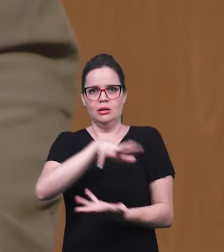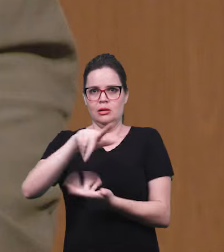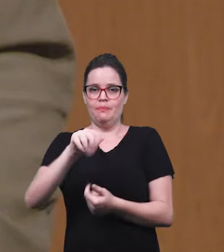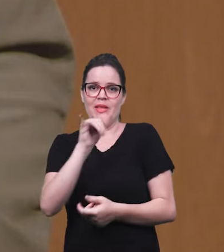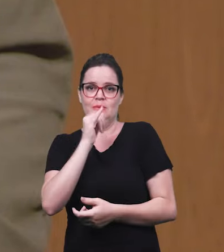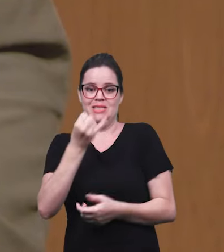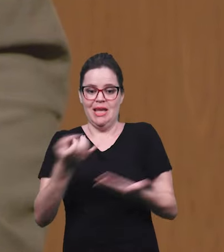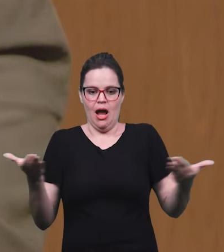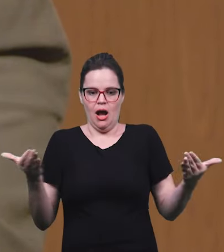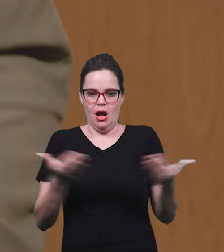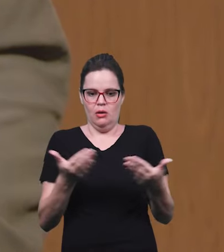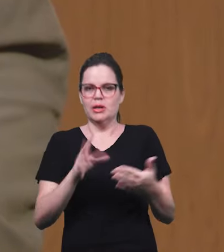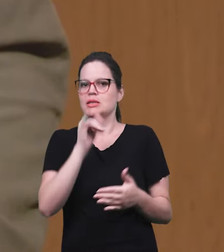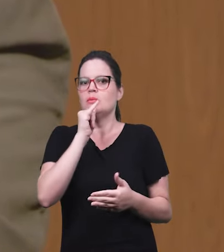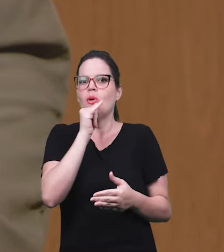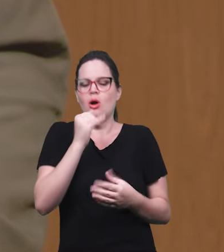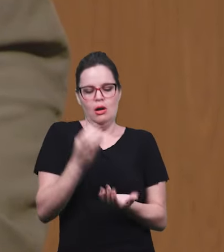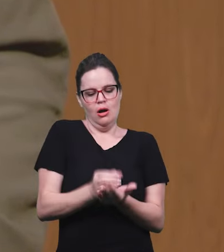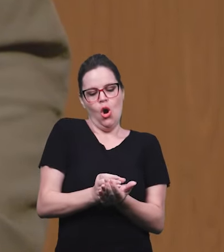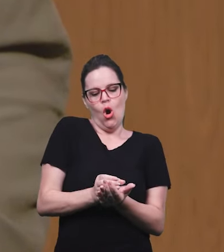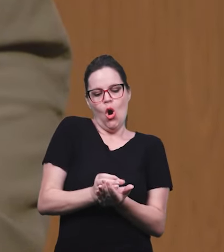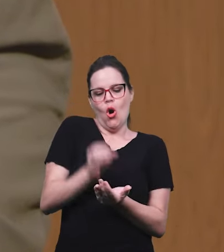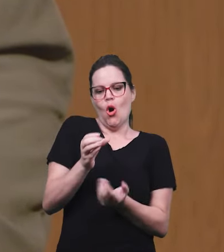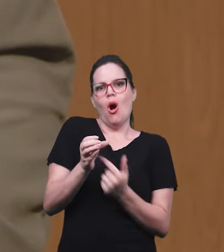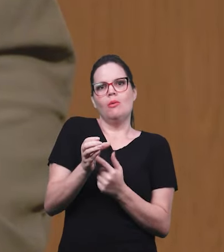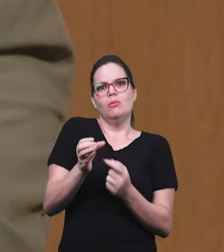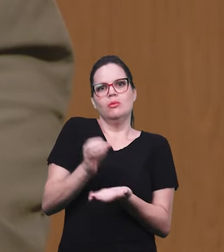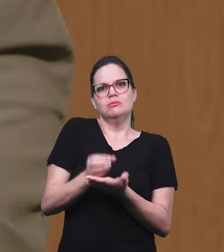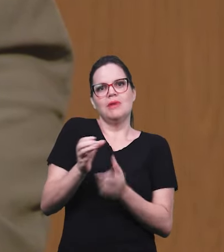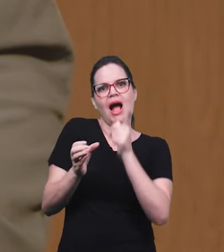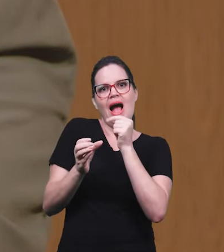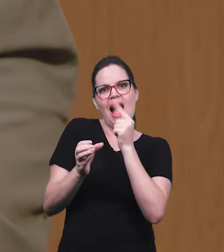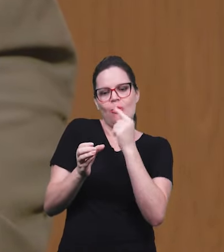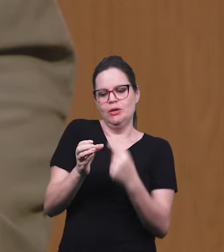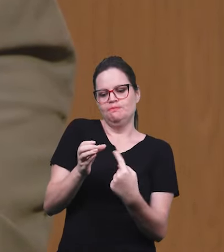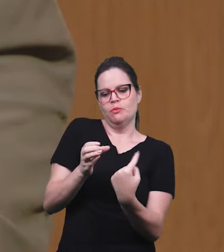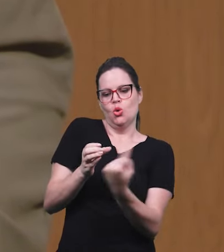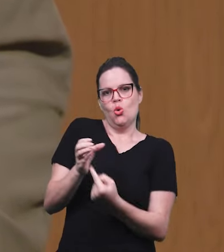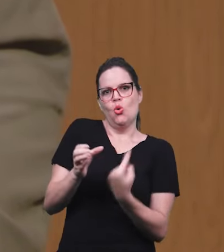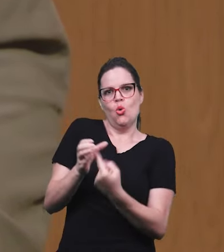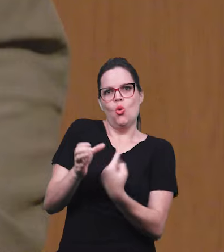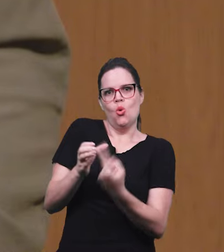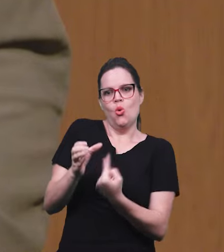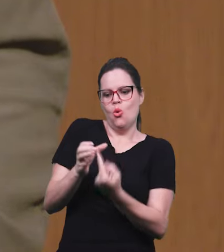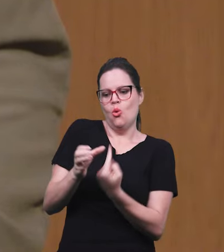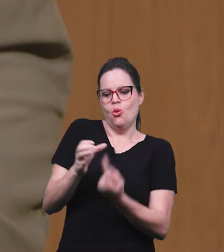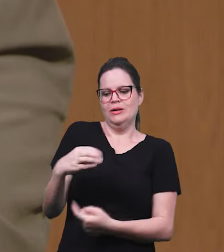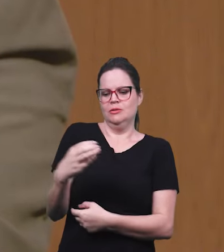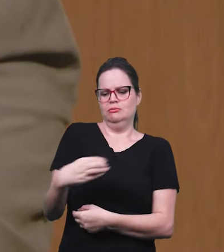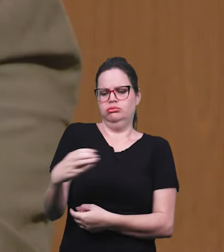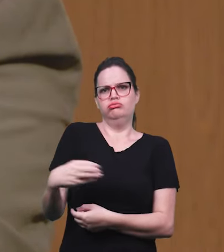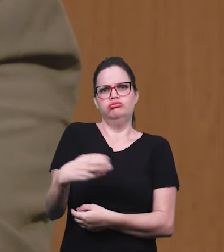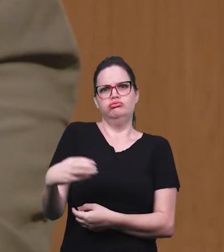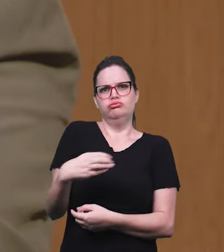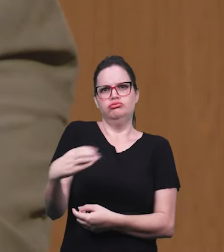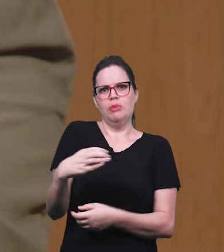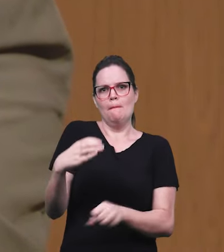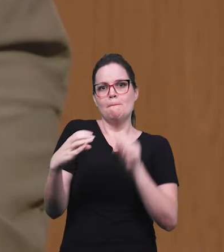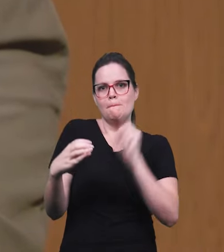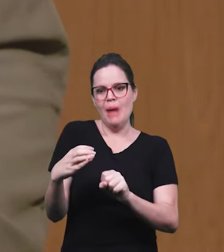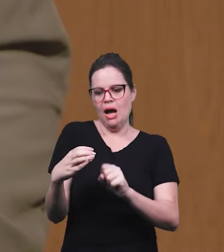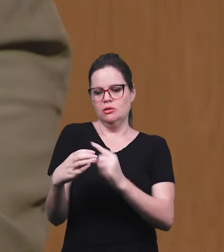agora, assim, no seu movimento de rotação, né? Se eu parar esse movimento agora, o mar, ele